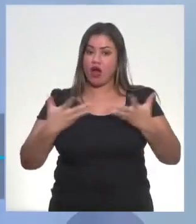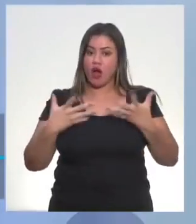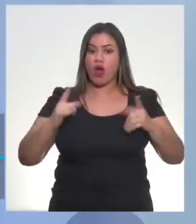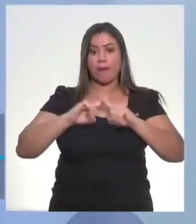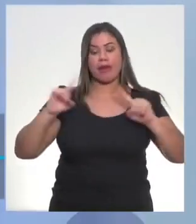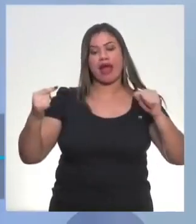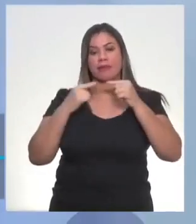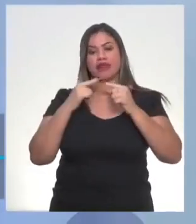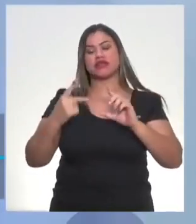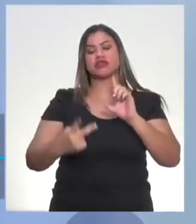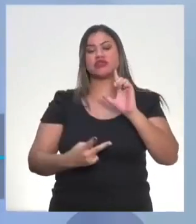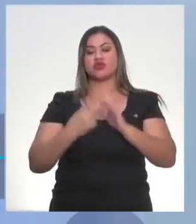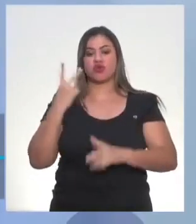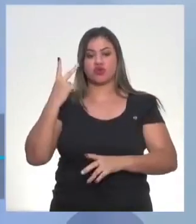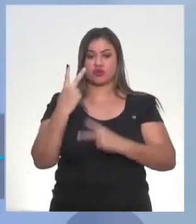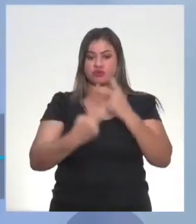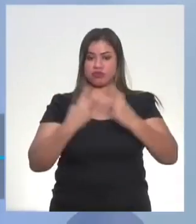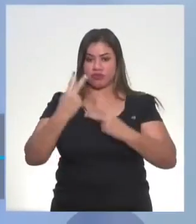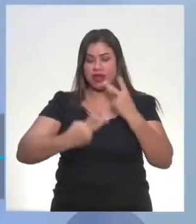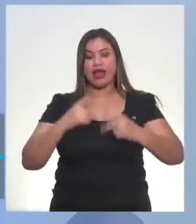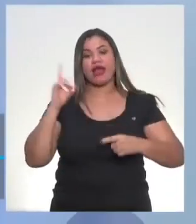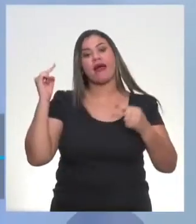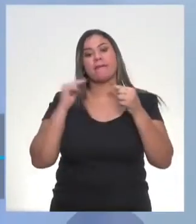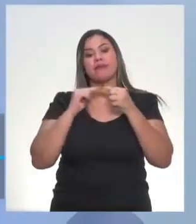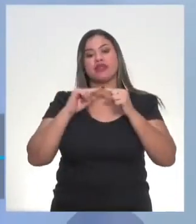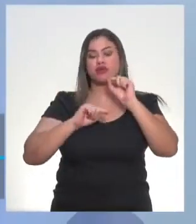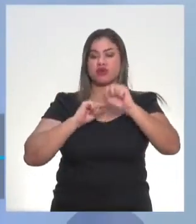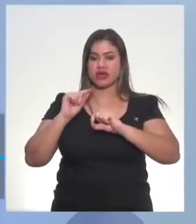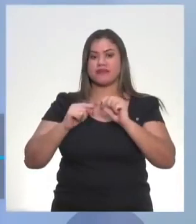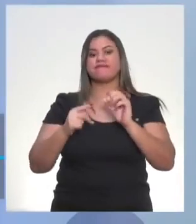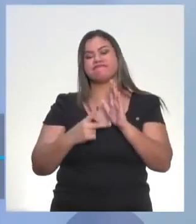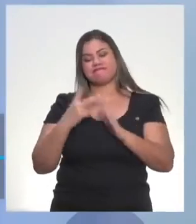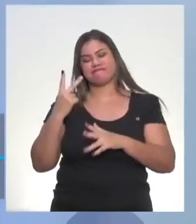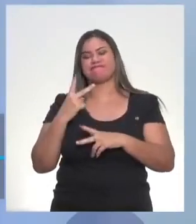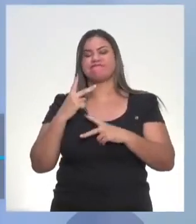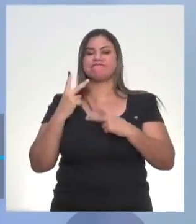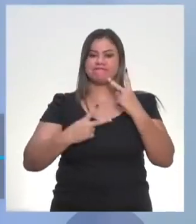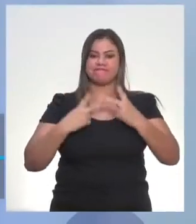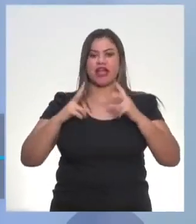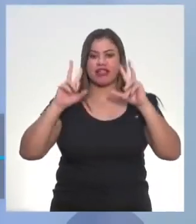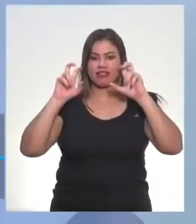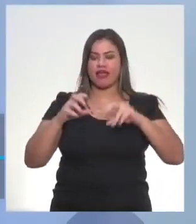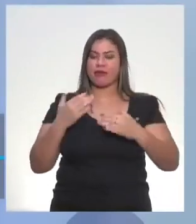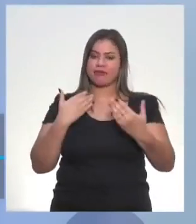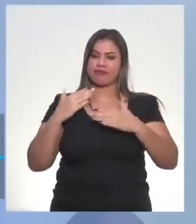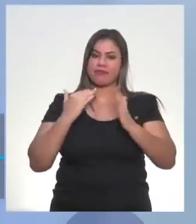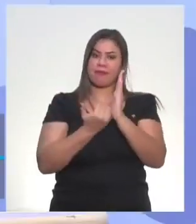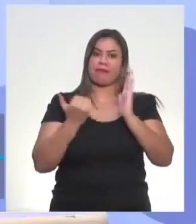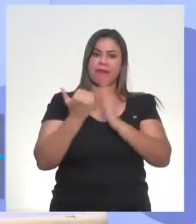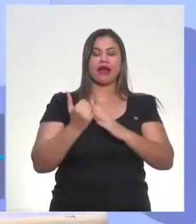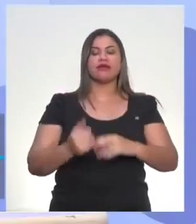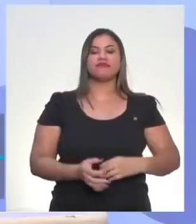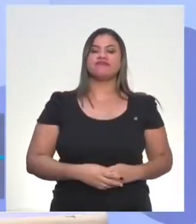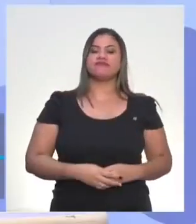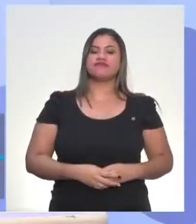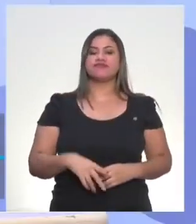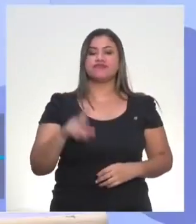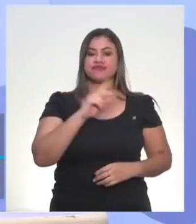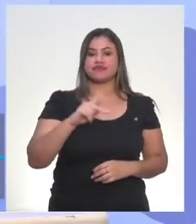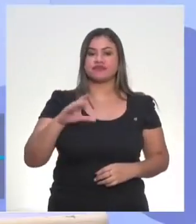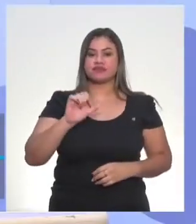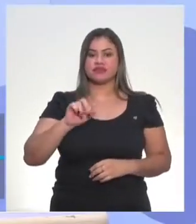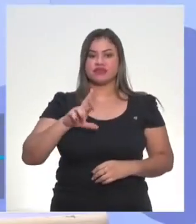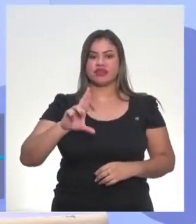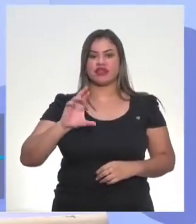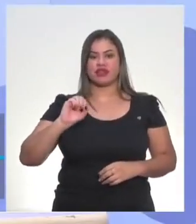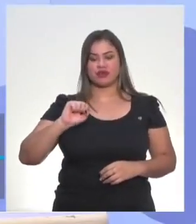assunto do segundo bimestre. Então, a gente vai trabalhar o pH no segundo bimestre. Olha, tem uma contribuição do Pro Carlos aqui.